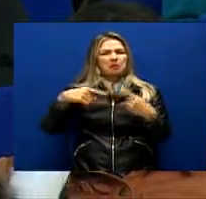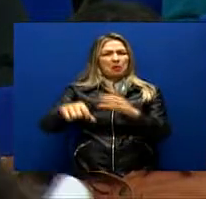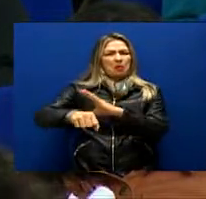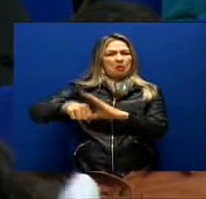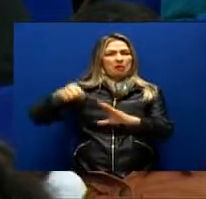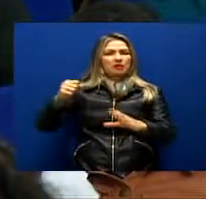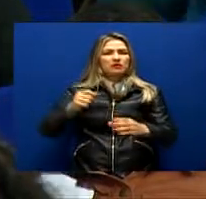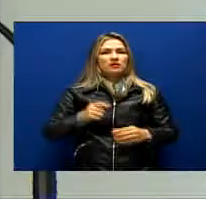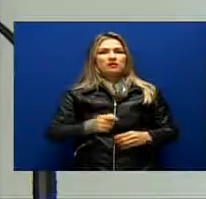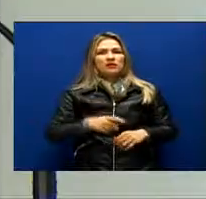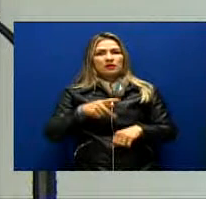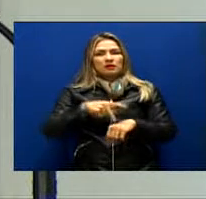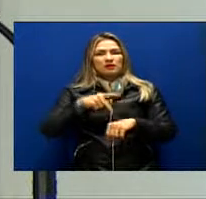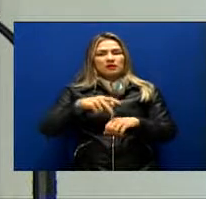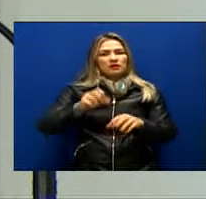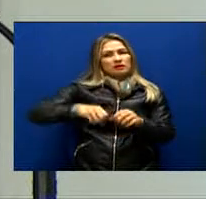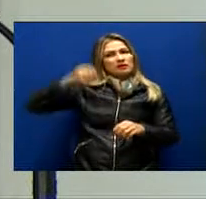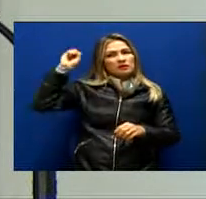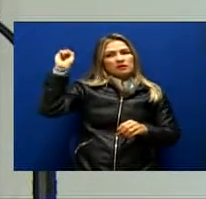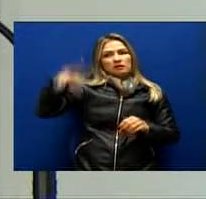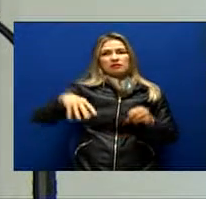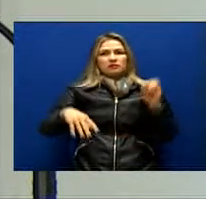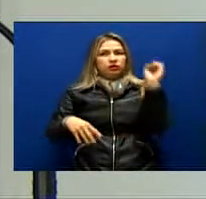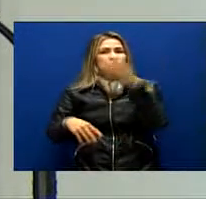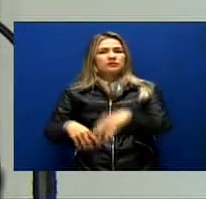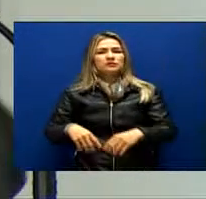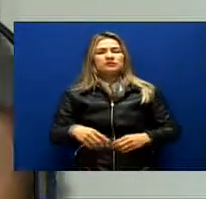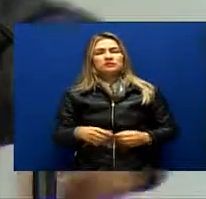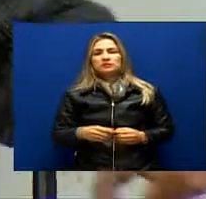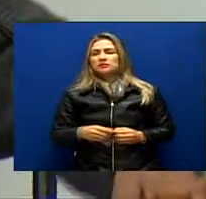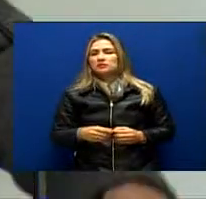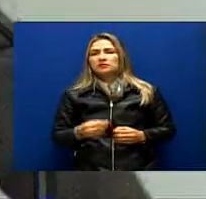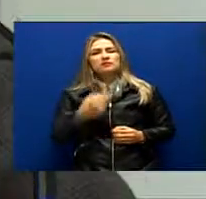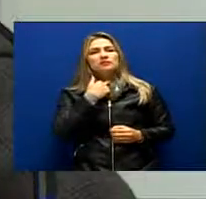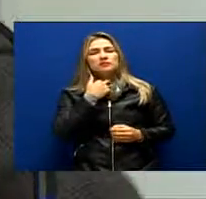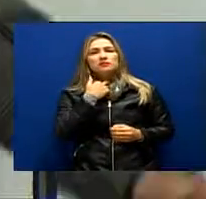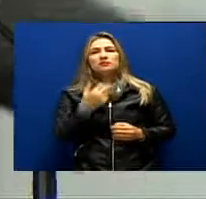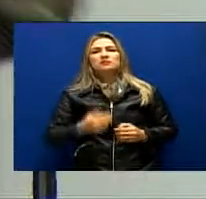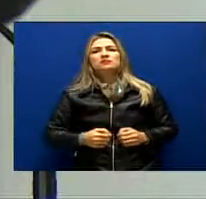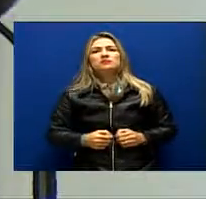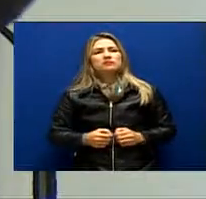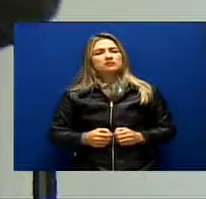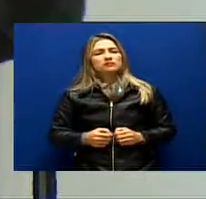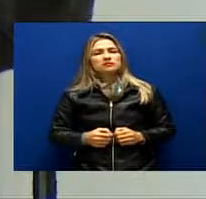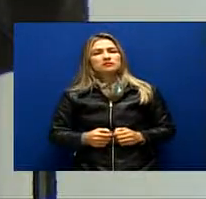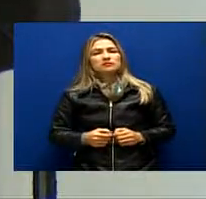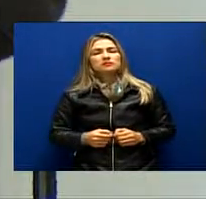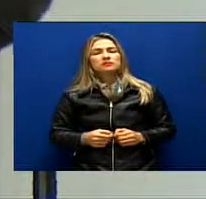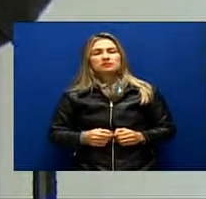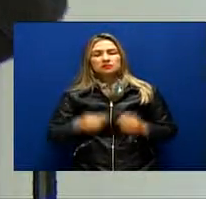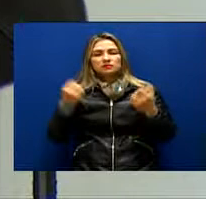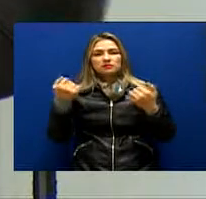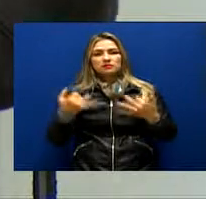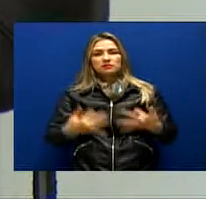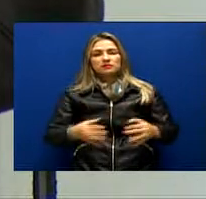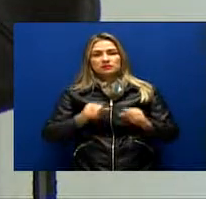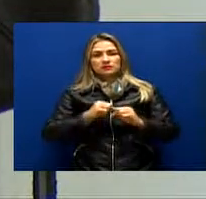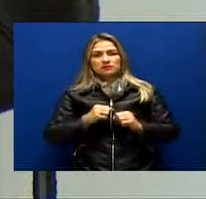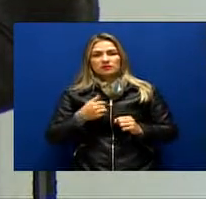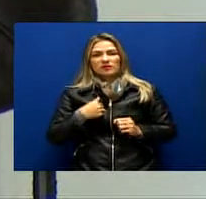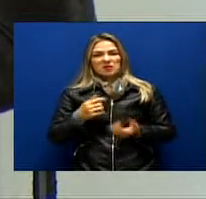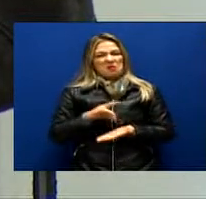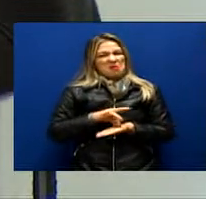apedrejar alguém só por conta da sua opção sexual. Então, eu quero deixar bem claro isso, não sou